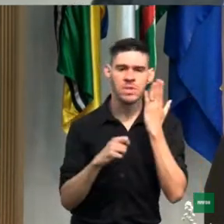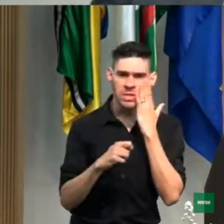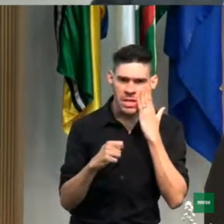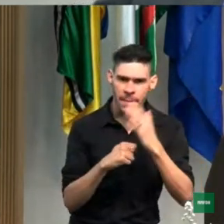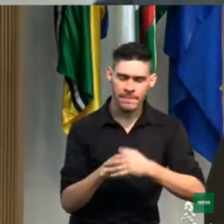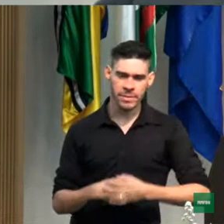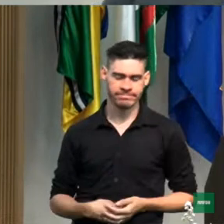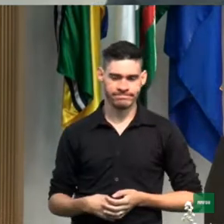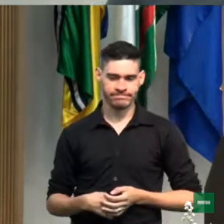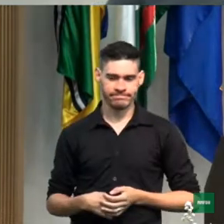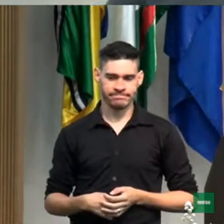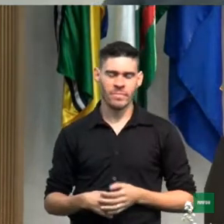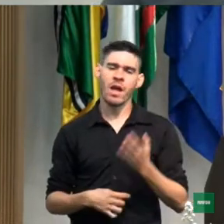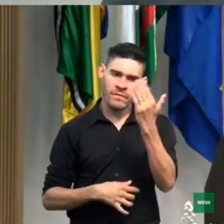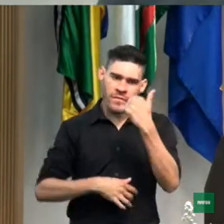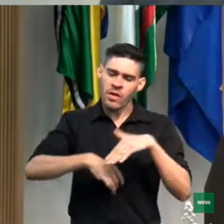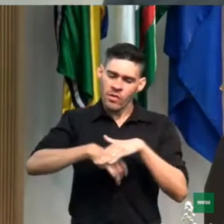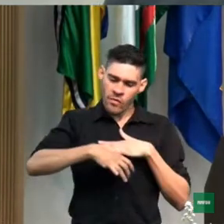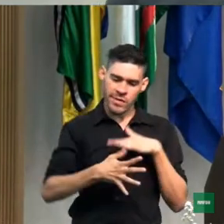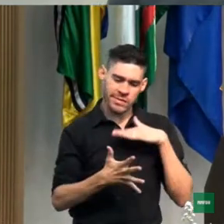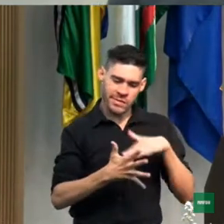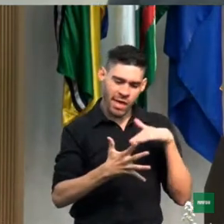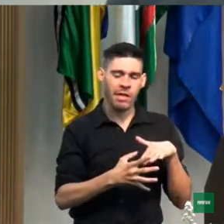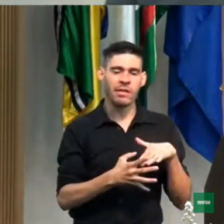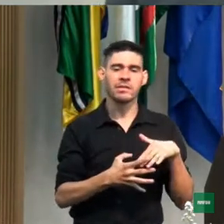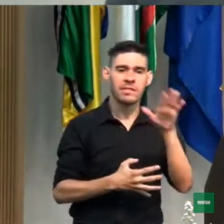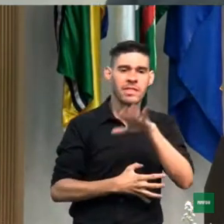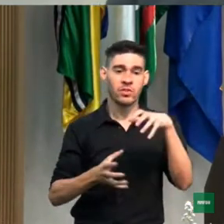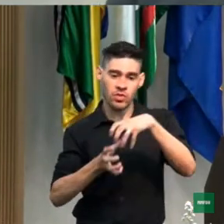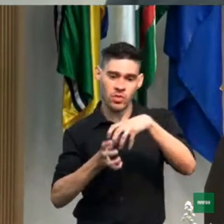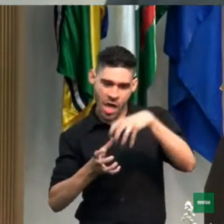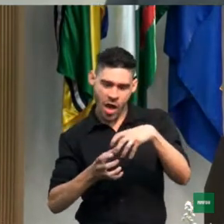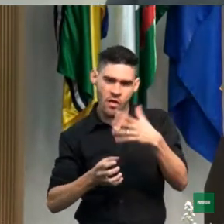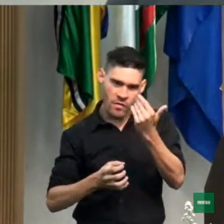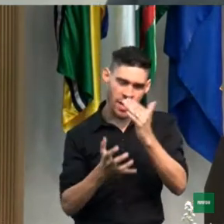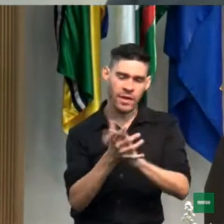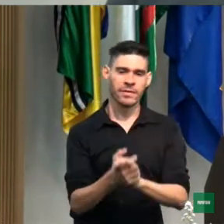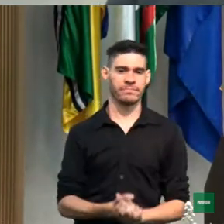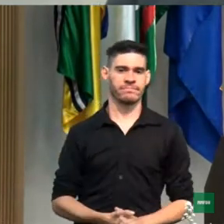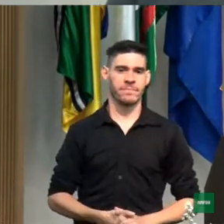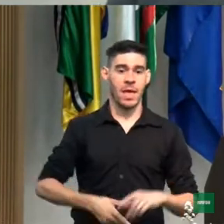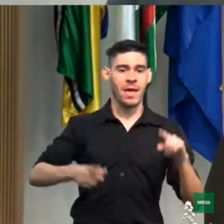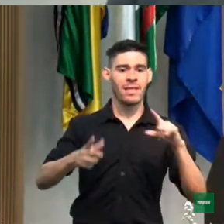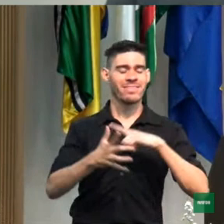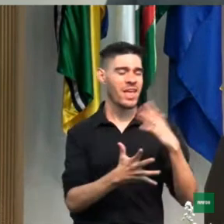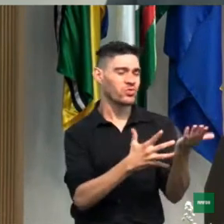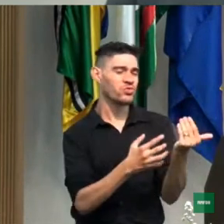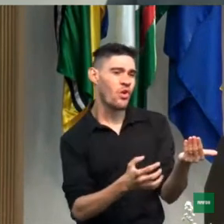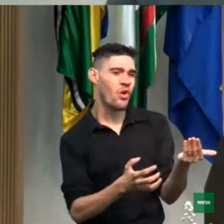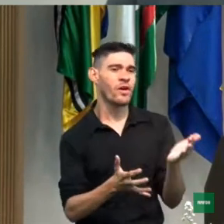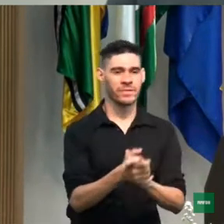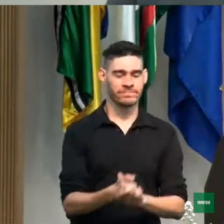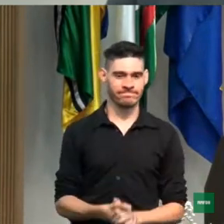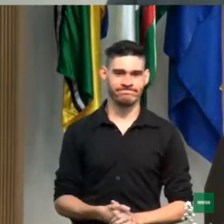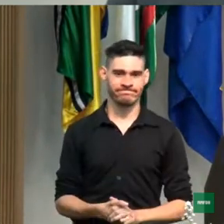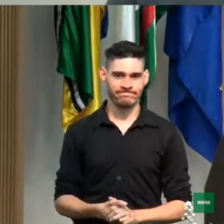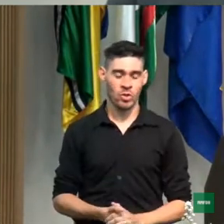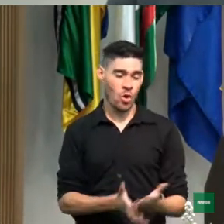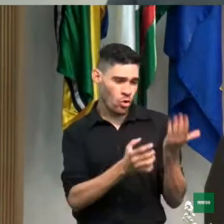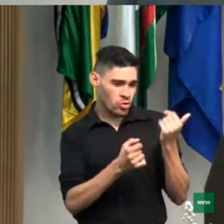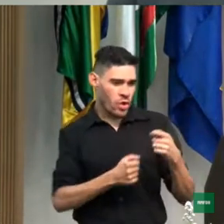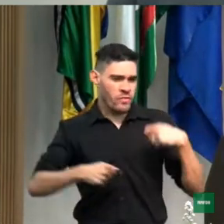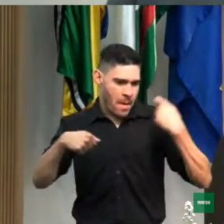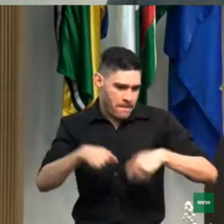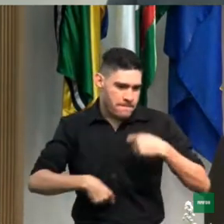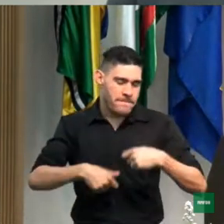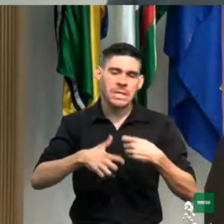falar com a nossa Secretaria Nacional do Idoso. Mas a gente tem os nossos jovens. Nossos jovens estão precisando ser qualificados, estão